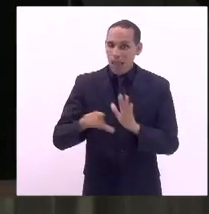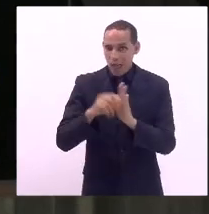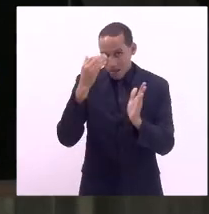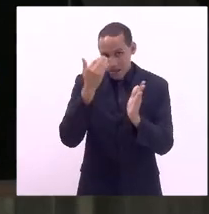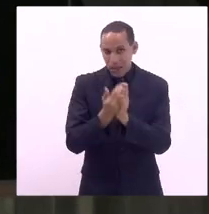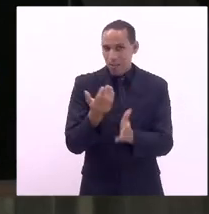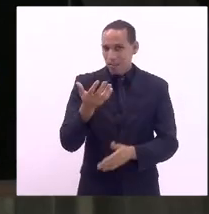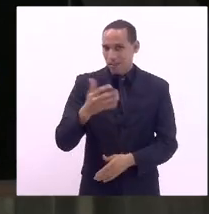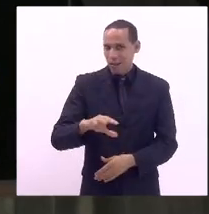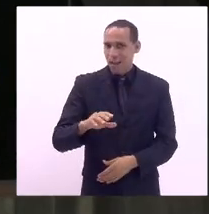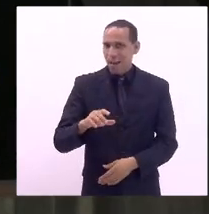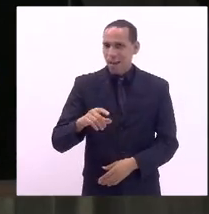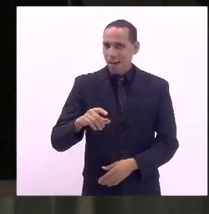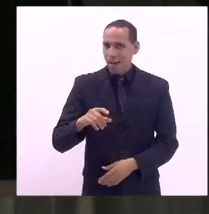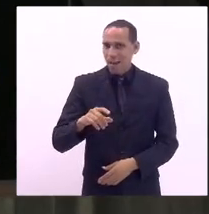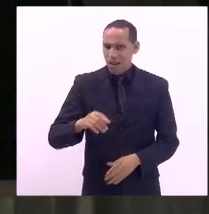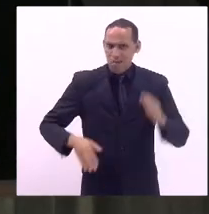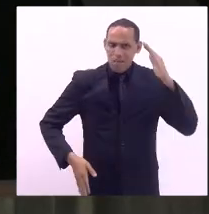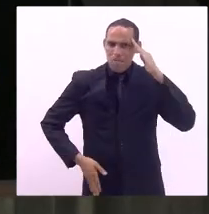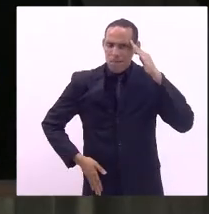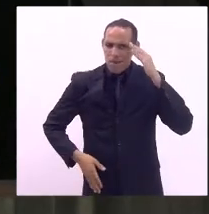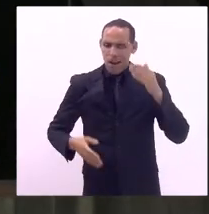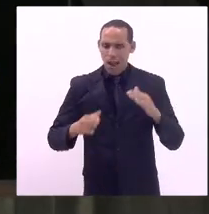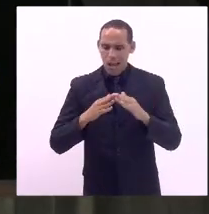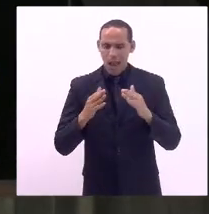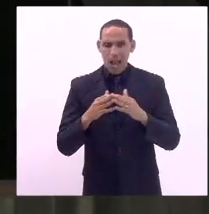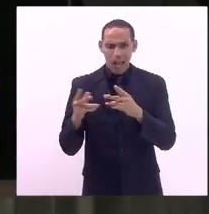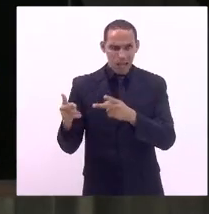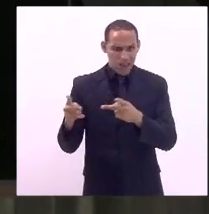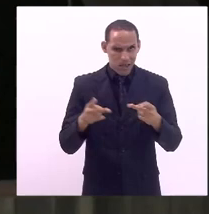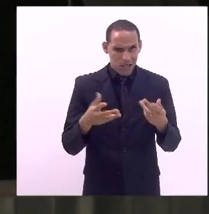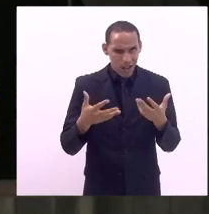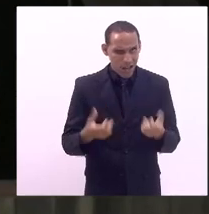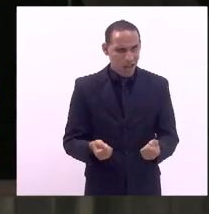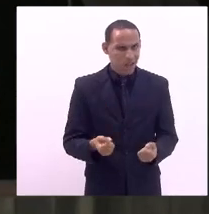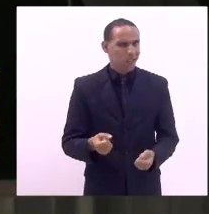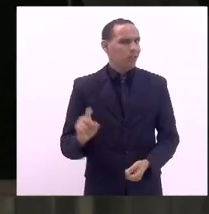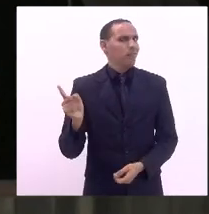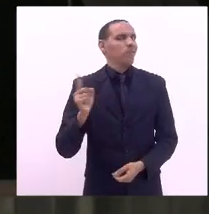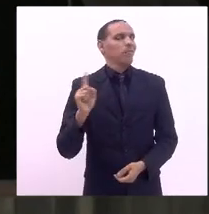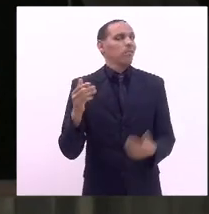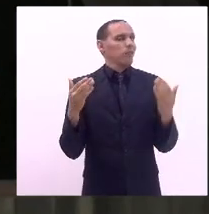lei vá receber o Exército Brasileiro para ver onde está